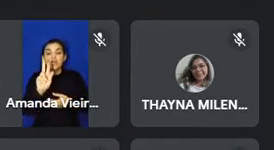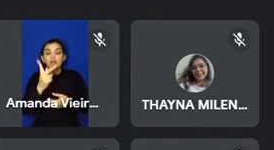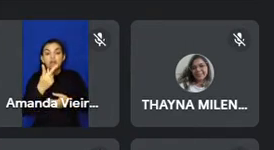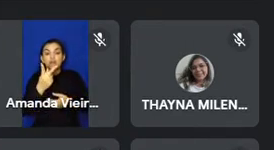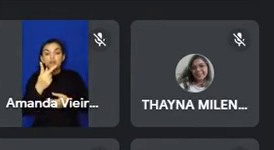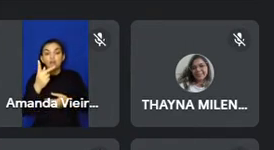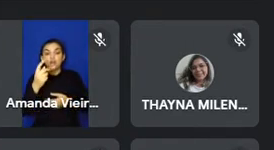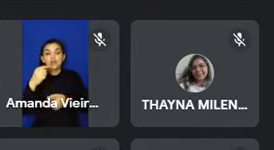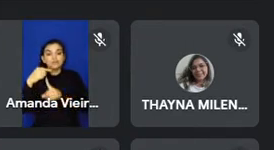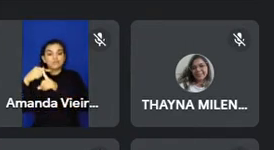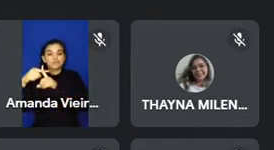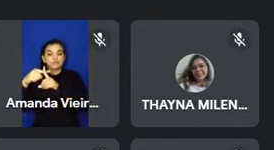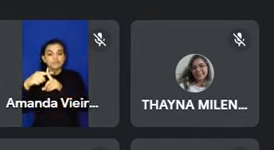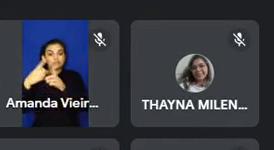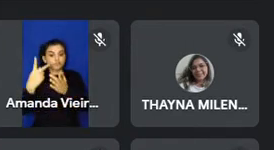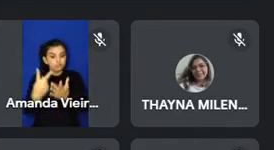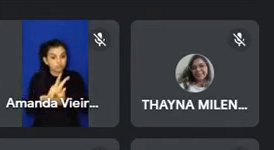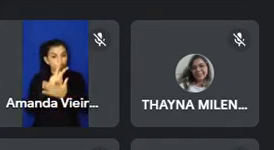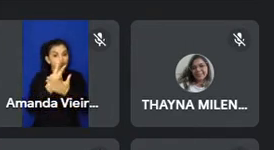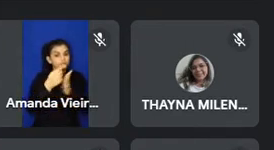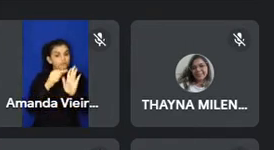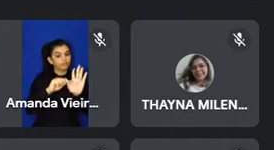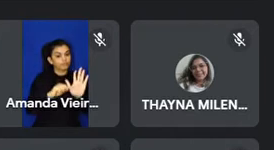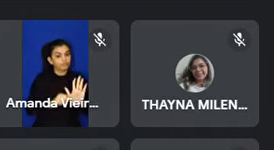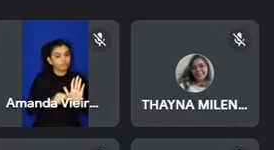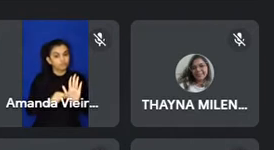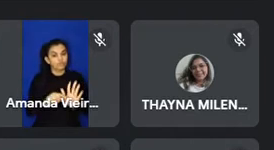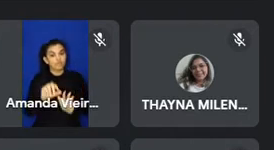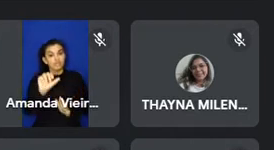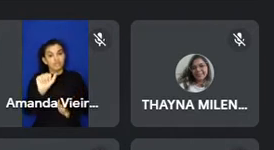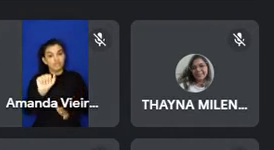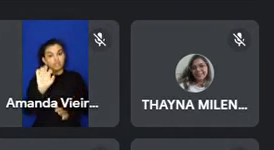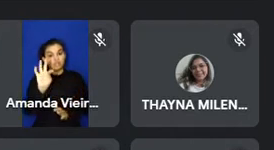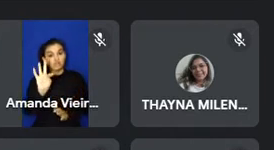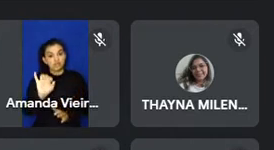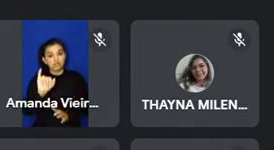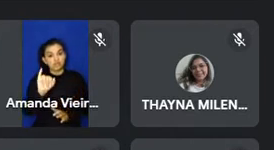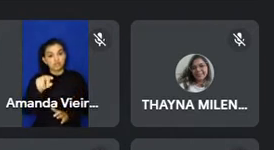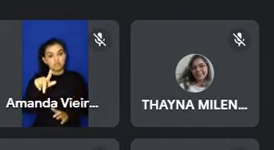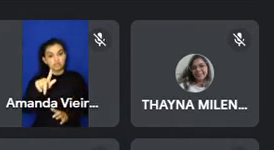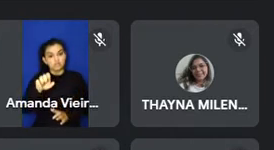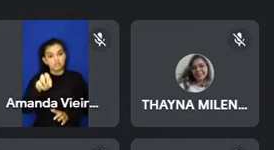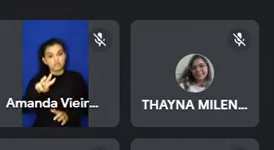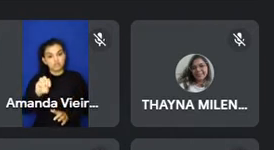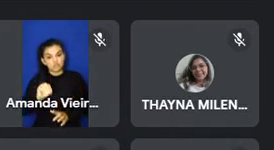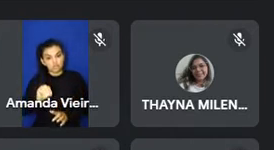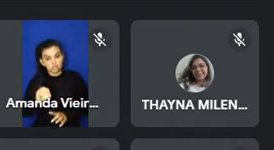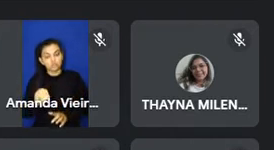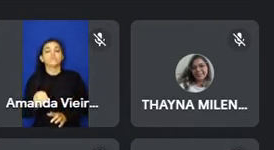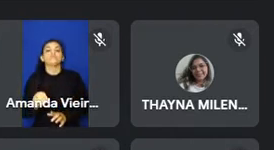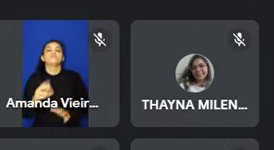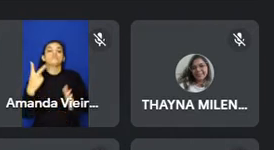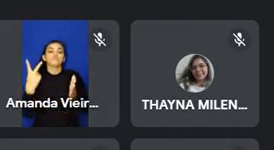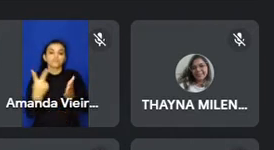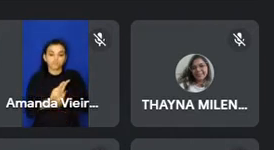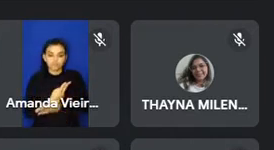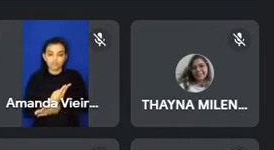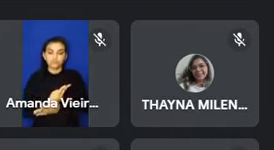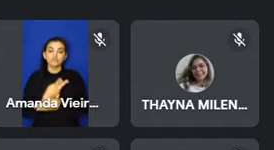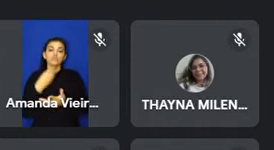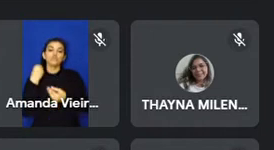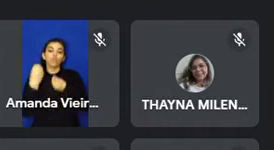RH negativo, é um antígeno. Então, quando o linfócito B ele reconhece esse RH positivo, ele